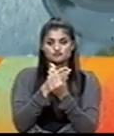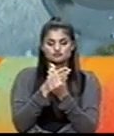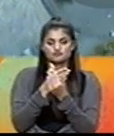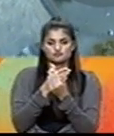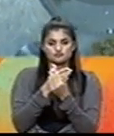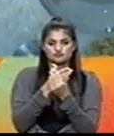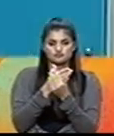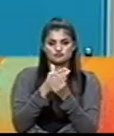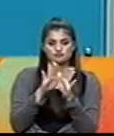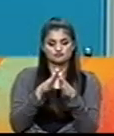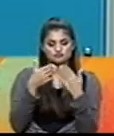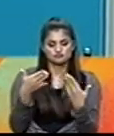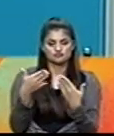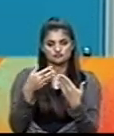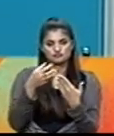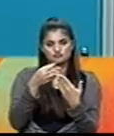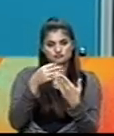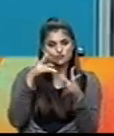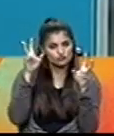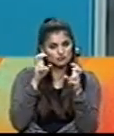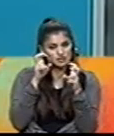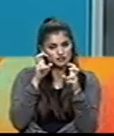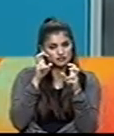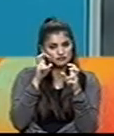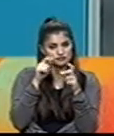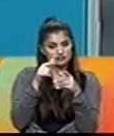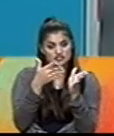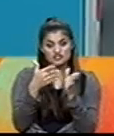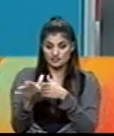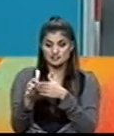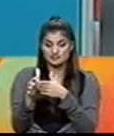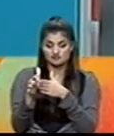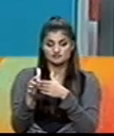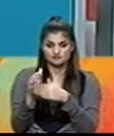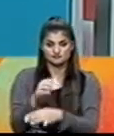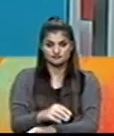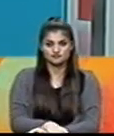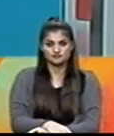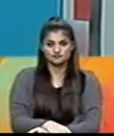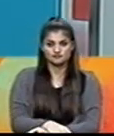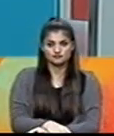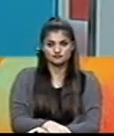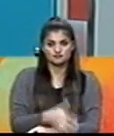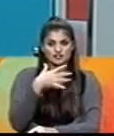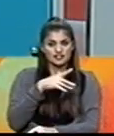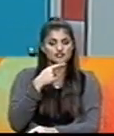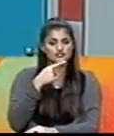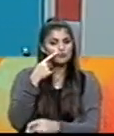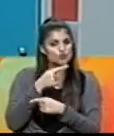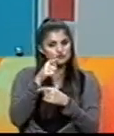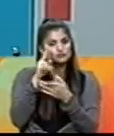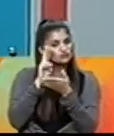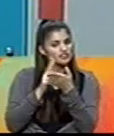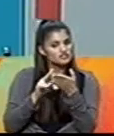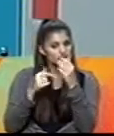Sim. Em que fala de um tema muito agora desta época. Queres que coloque para tu leres? É isso? Não, podes